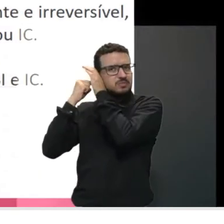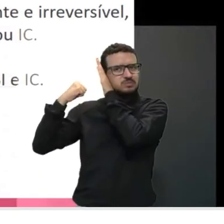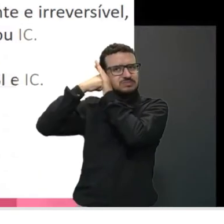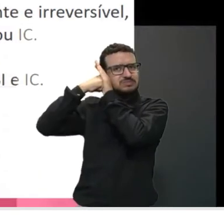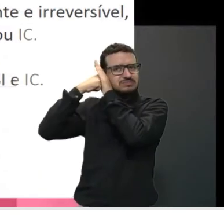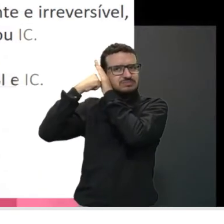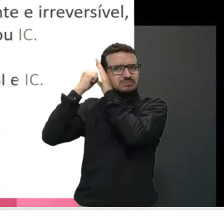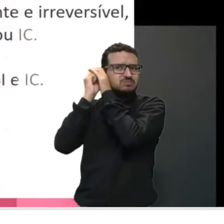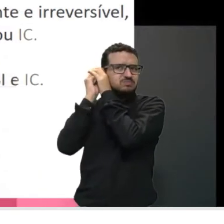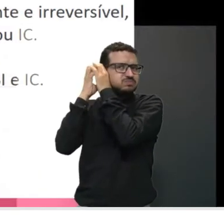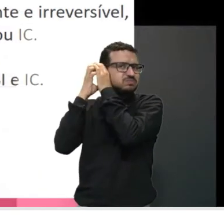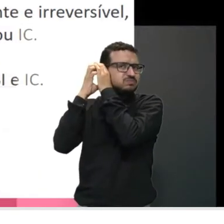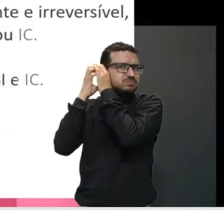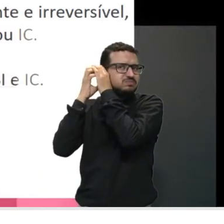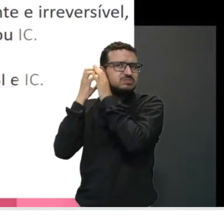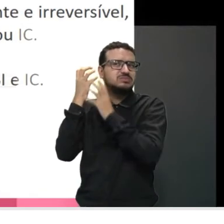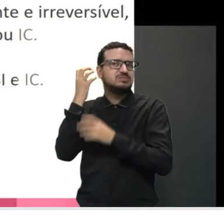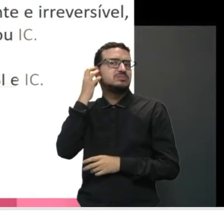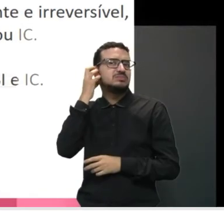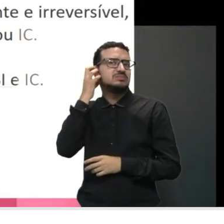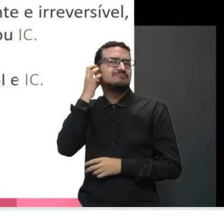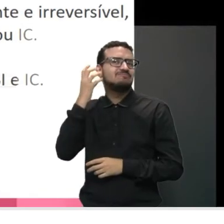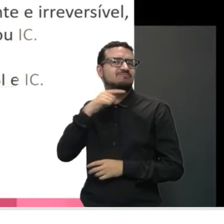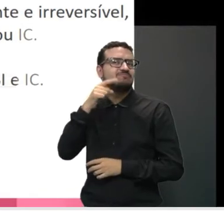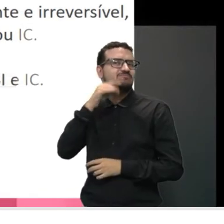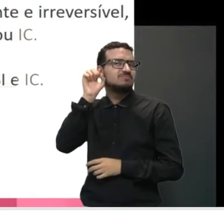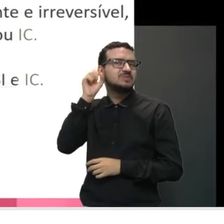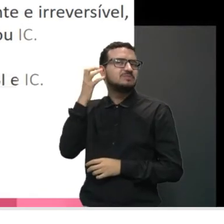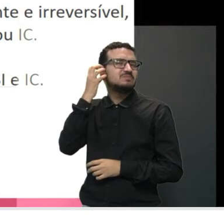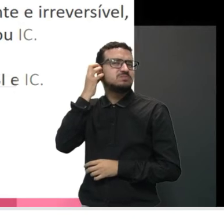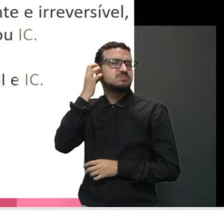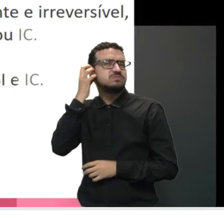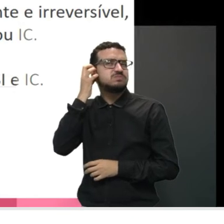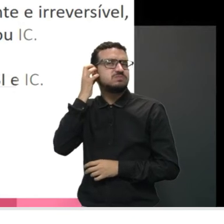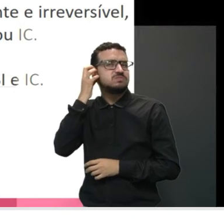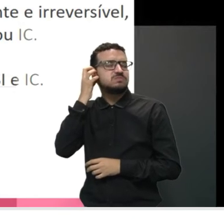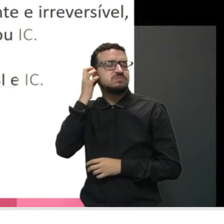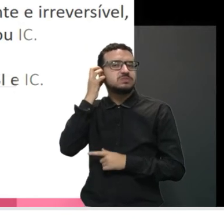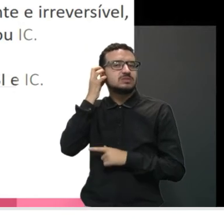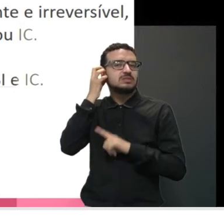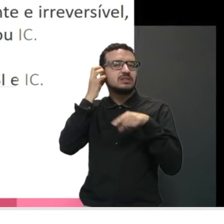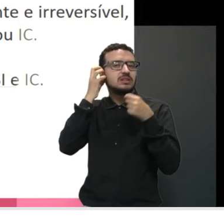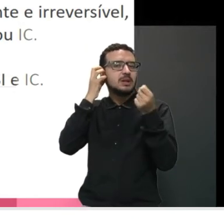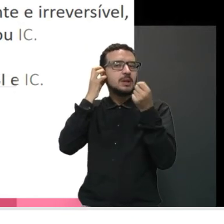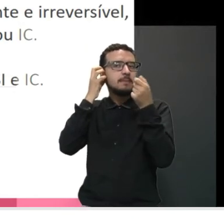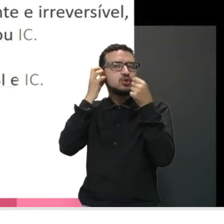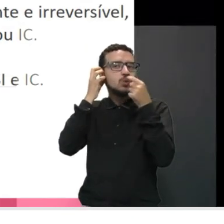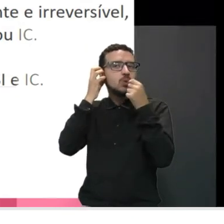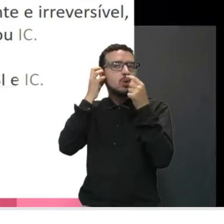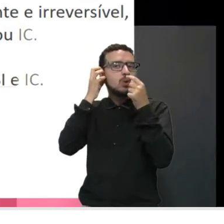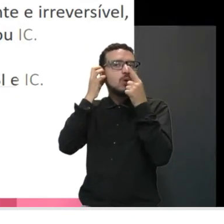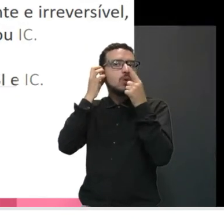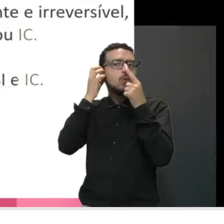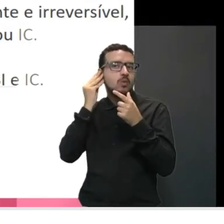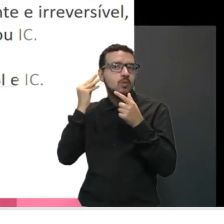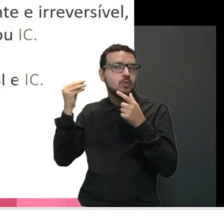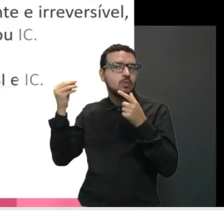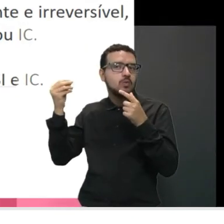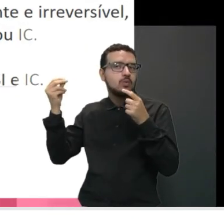dificuldade para ouvir, mas aí ela toma um antibiótico, depois de 10 dias isso passa. Cirurgia, a pessoa